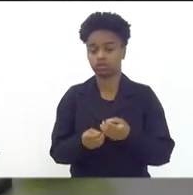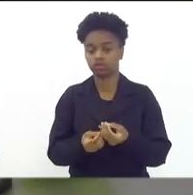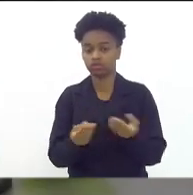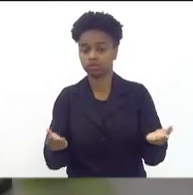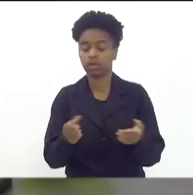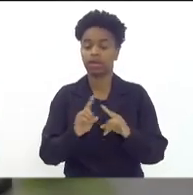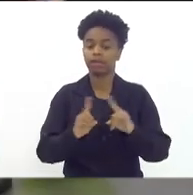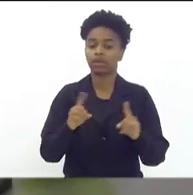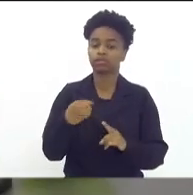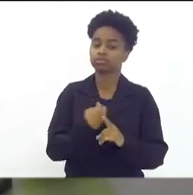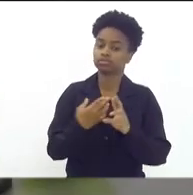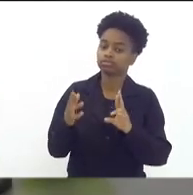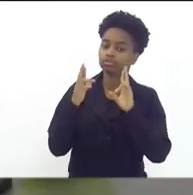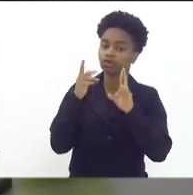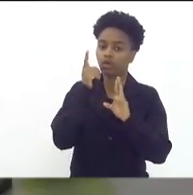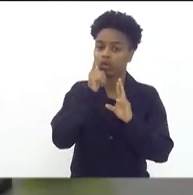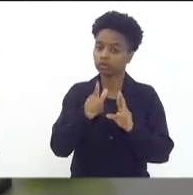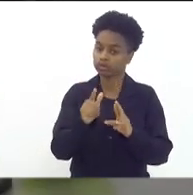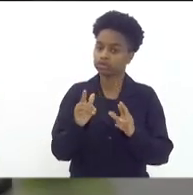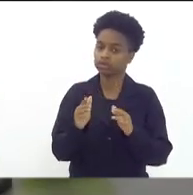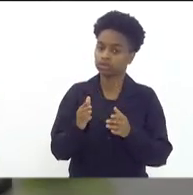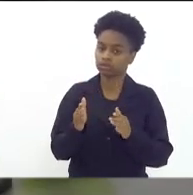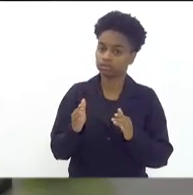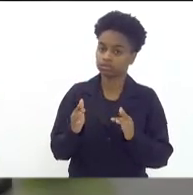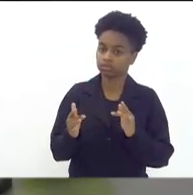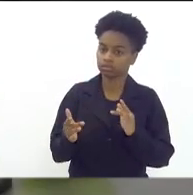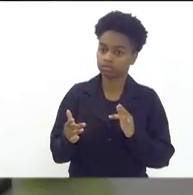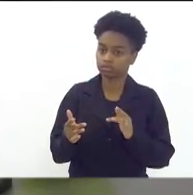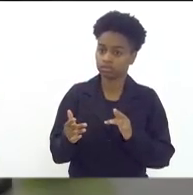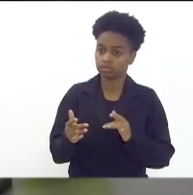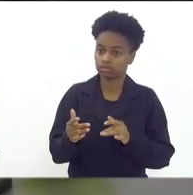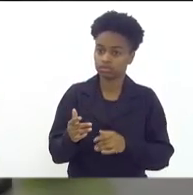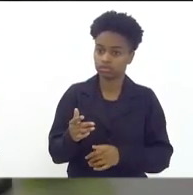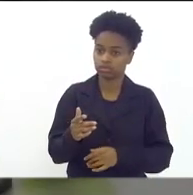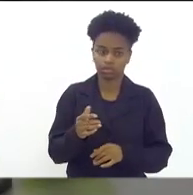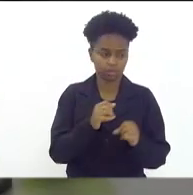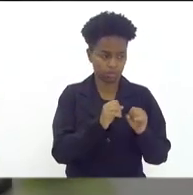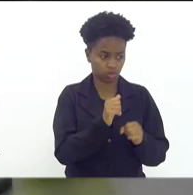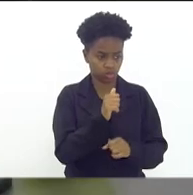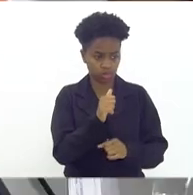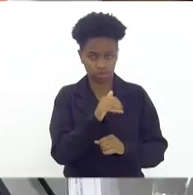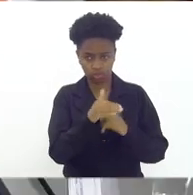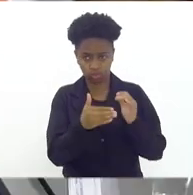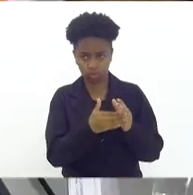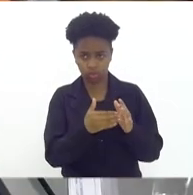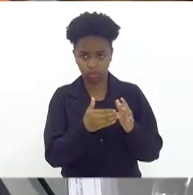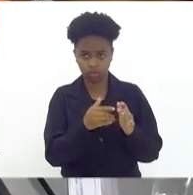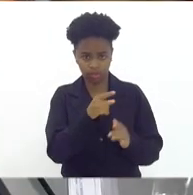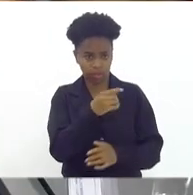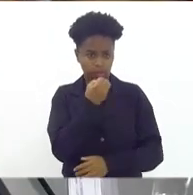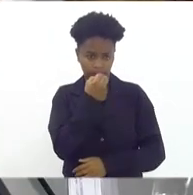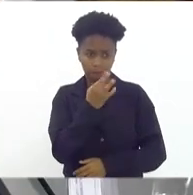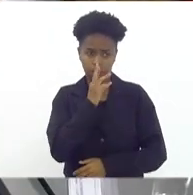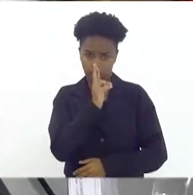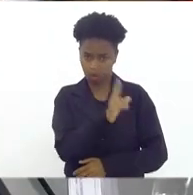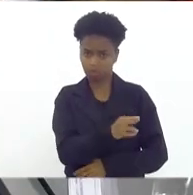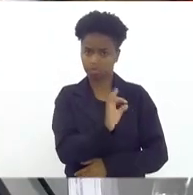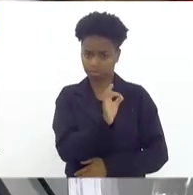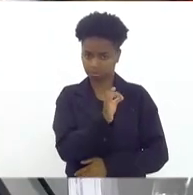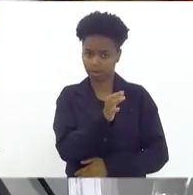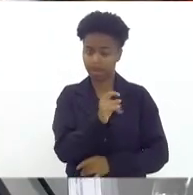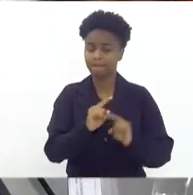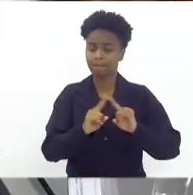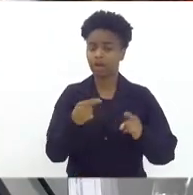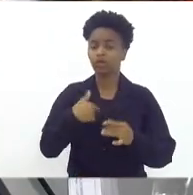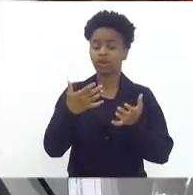que é o caso do do do Senhor Antônio agora eu falei pro pessoal isso é bom de resposta eu quero